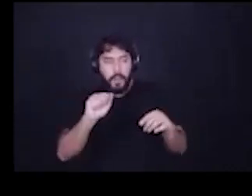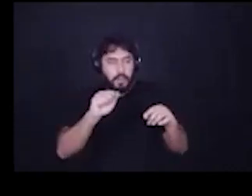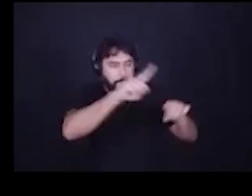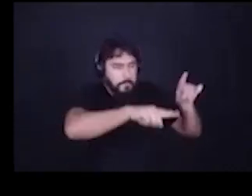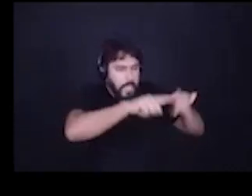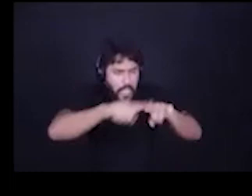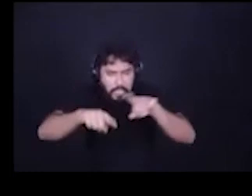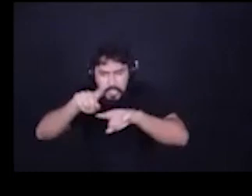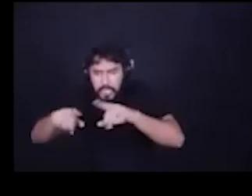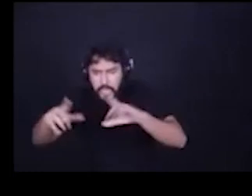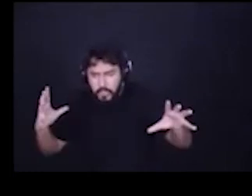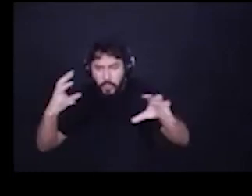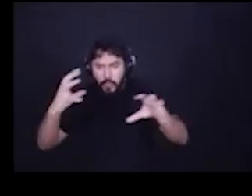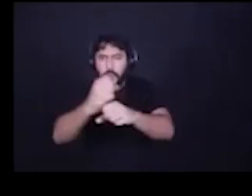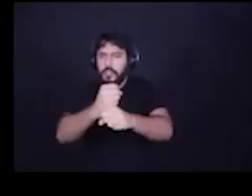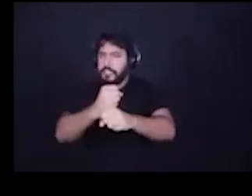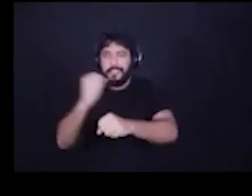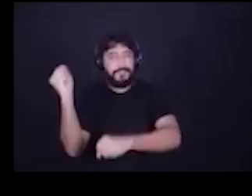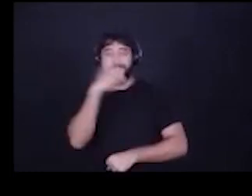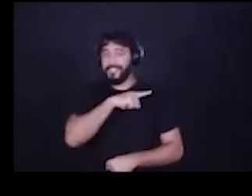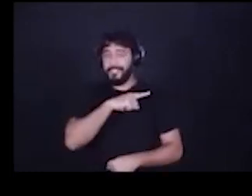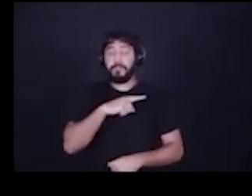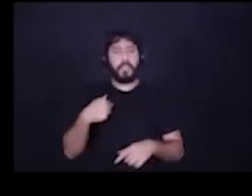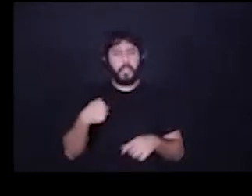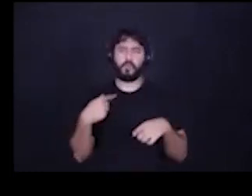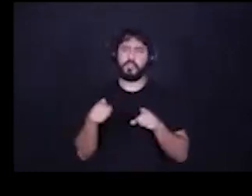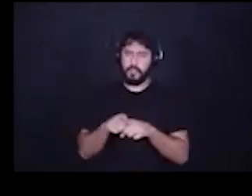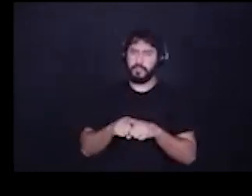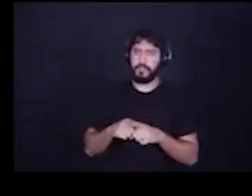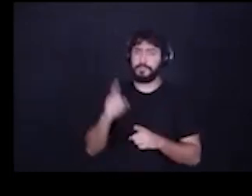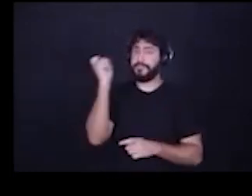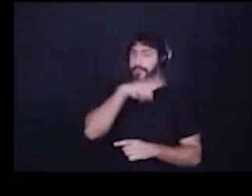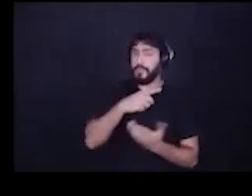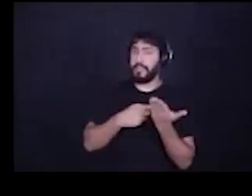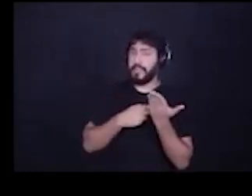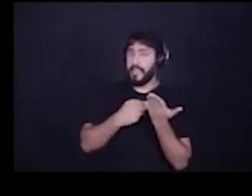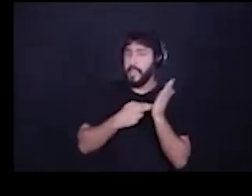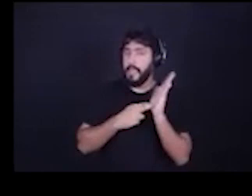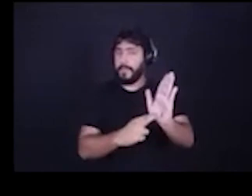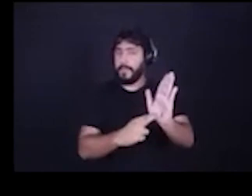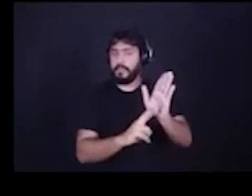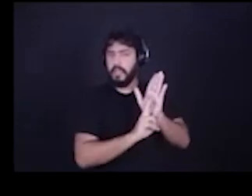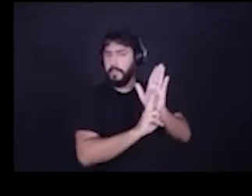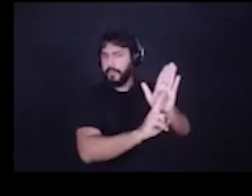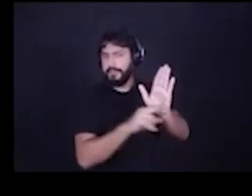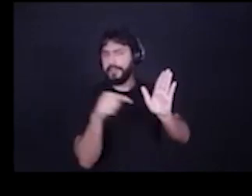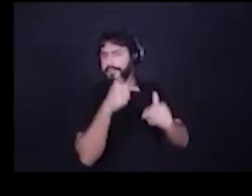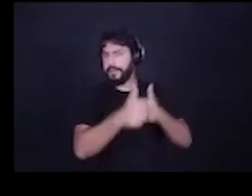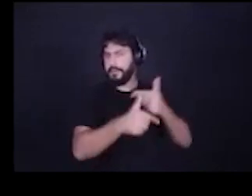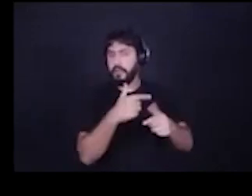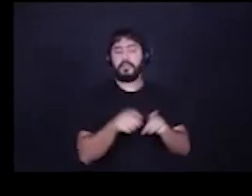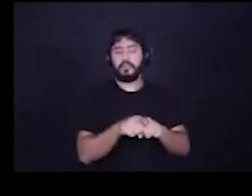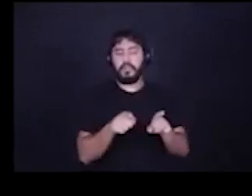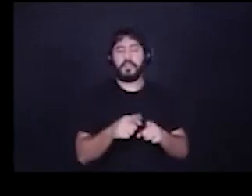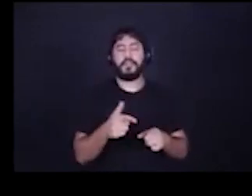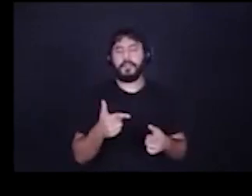isso em eixos. Eu fui falando muito da minha dificuldade de como representar todo esse trabalho, de como incorporar o que tinha vindo do